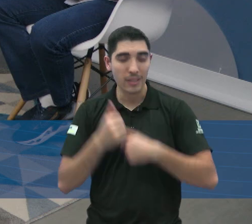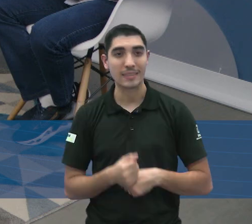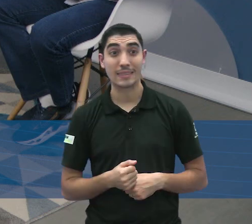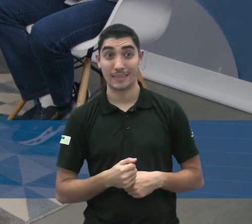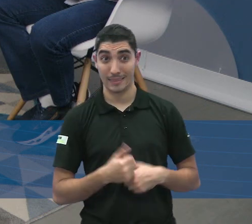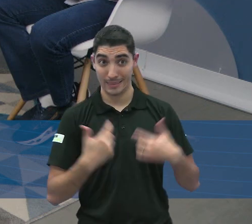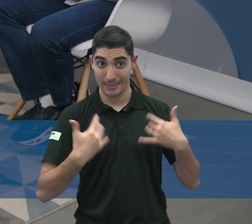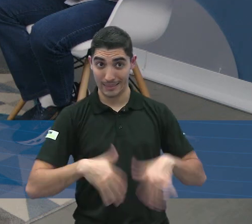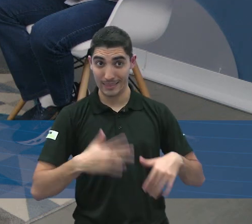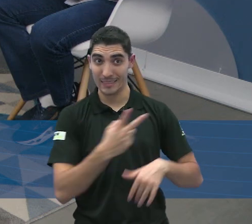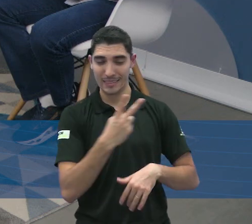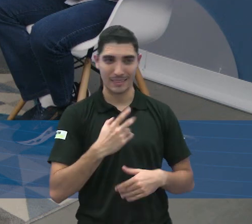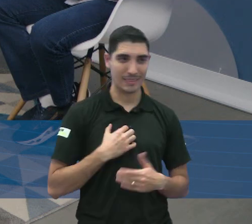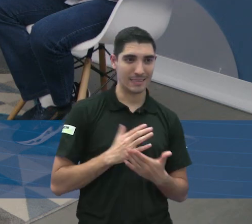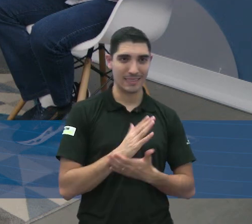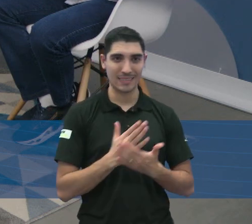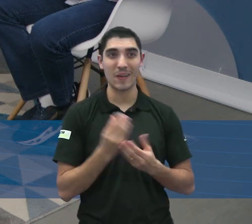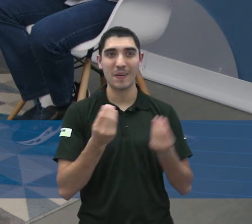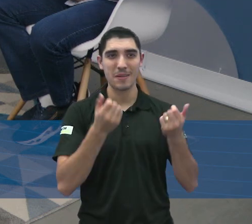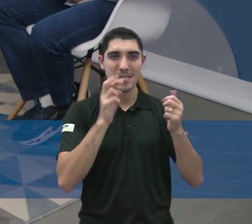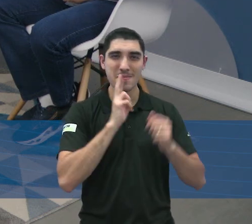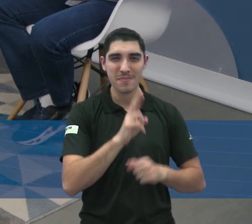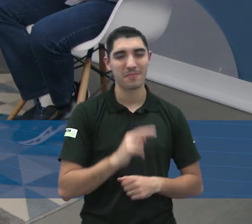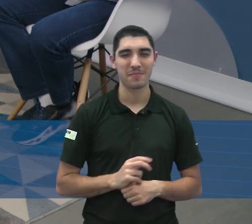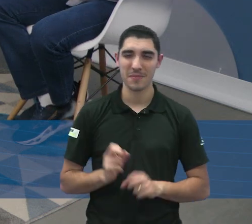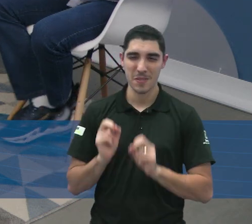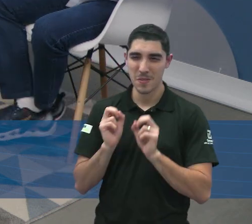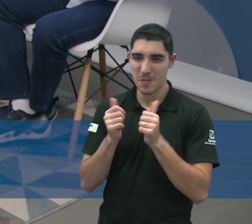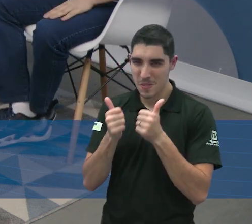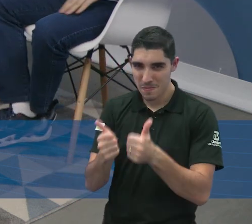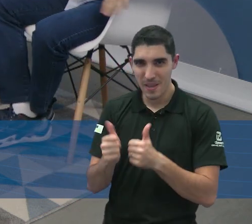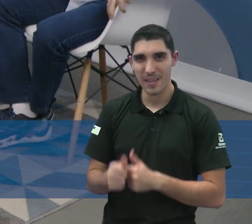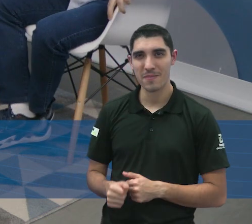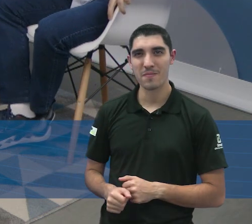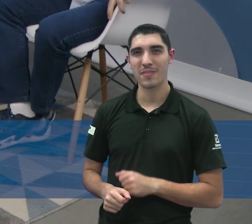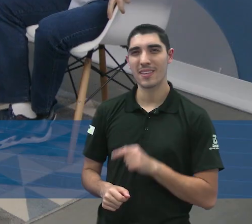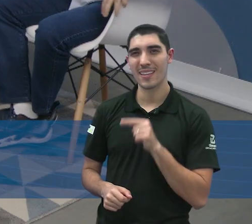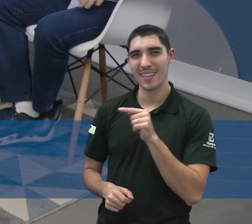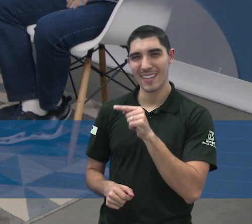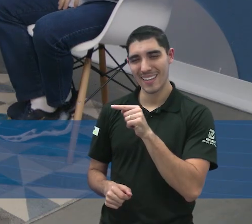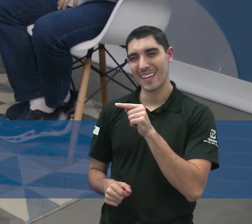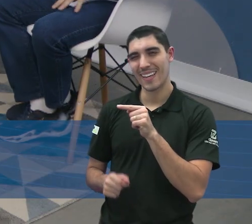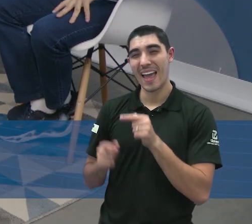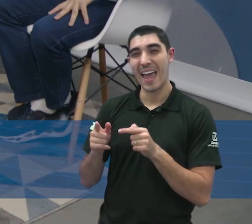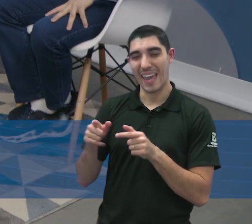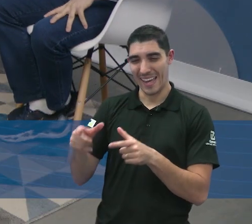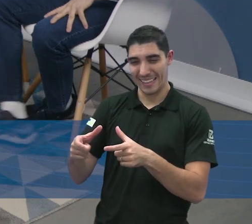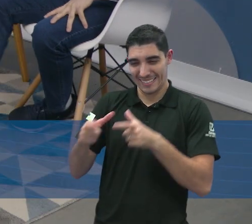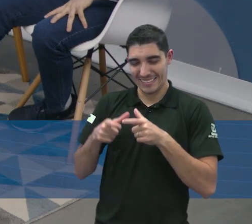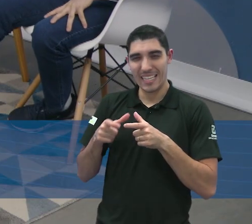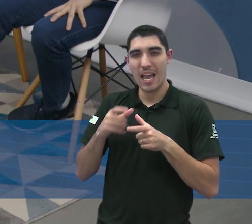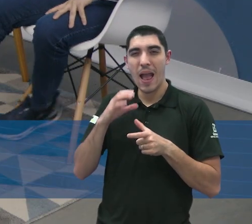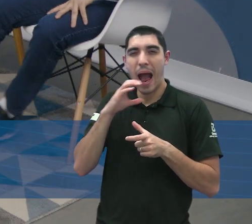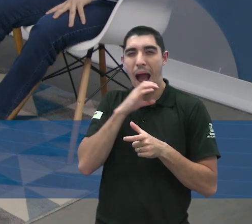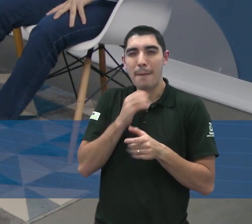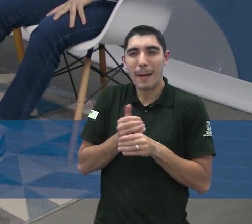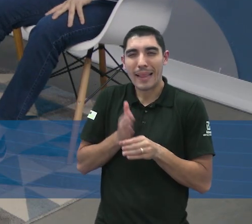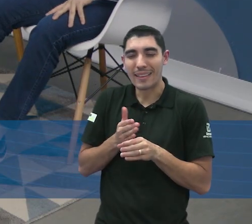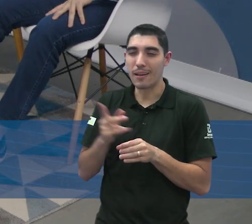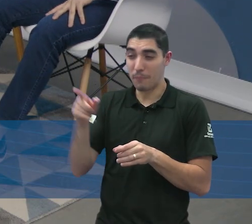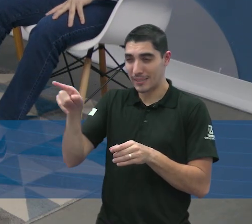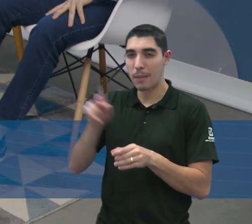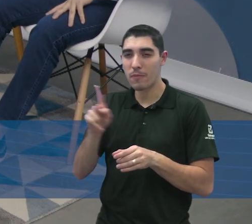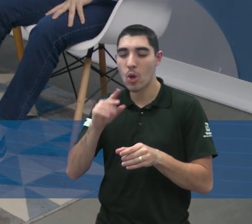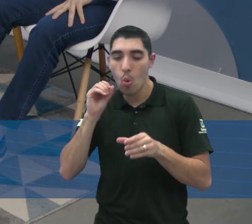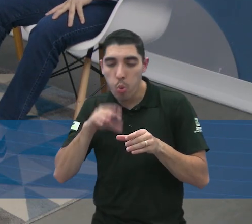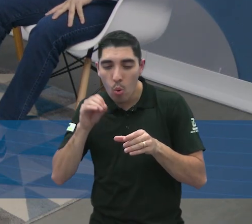quente no colo de vocês, né? Tudo bem, a professora amassou um pouco, esfriou ela um pouco para mim, mas é o seguinte... eu acho,